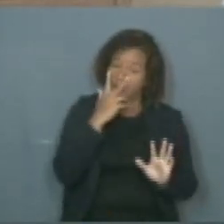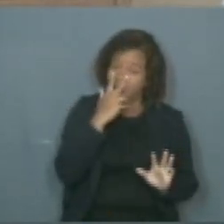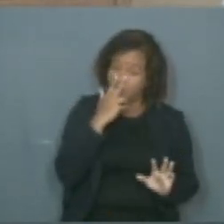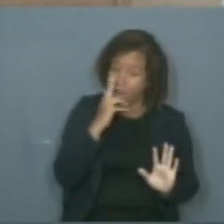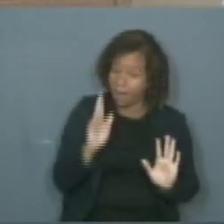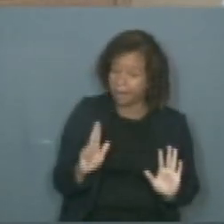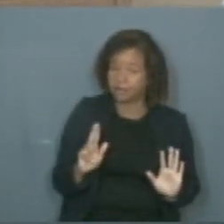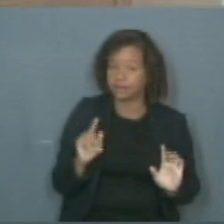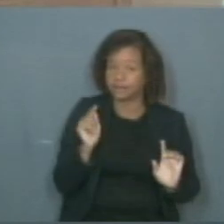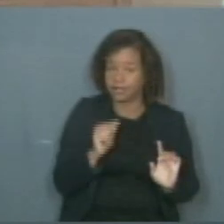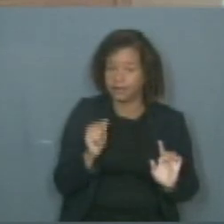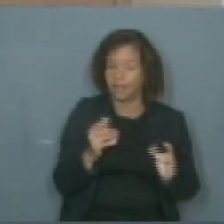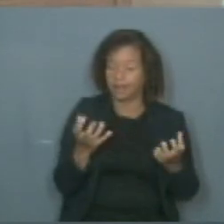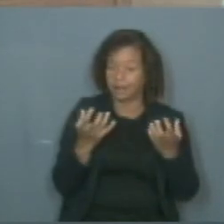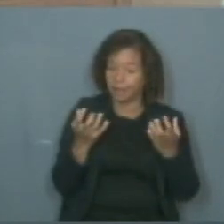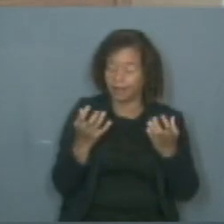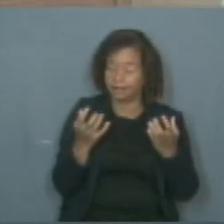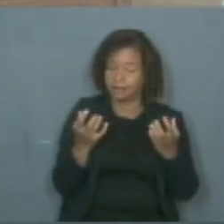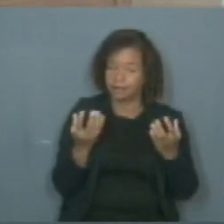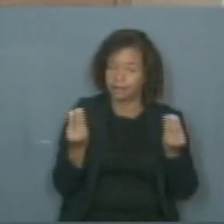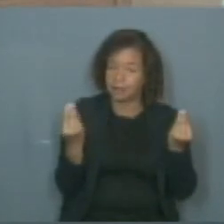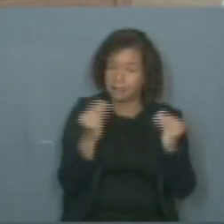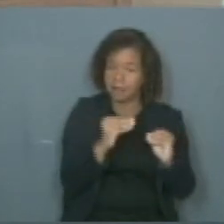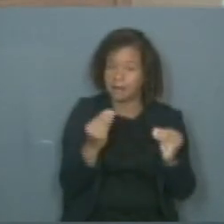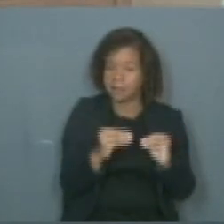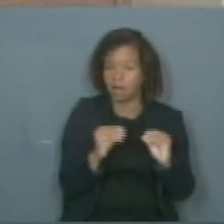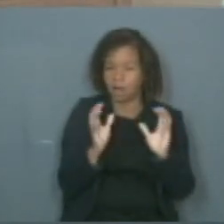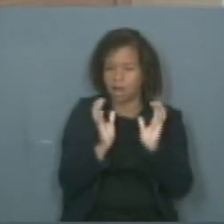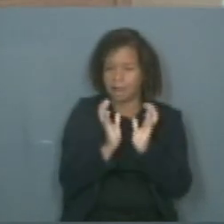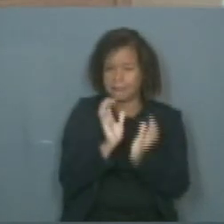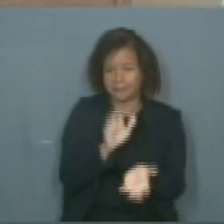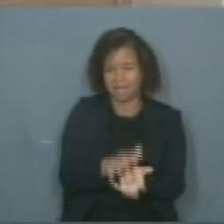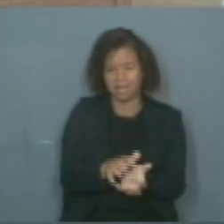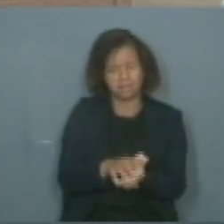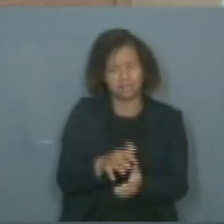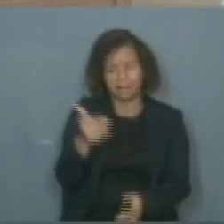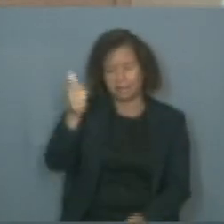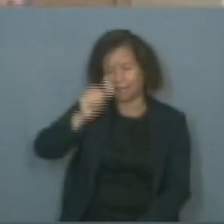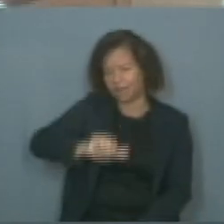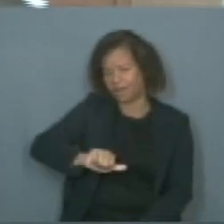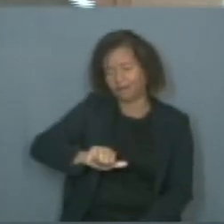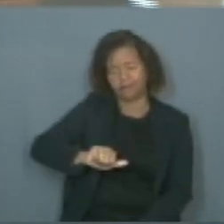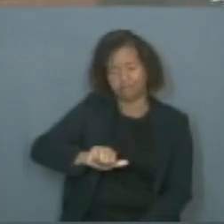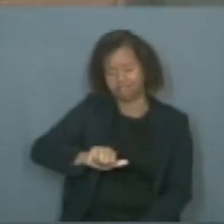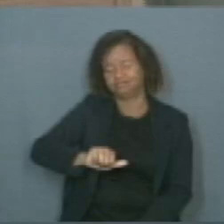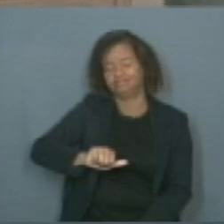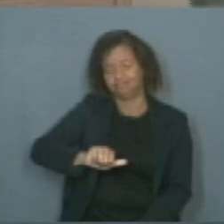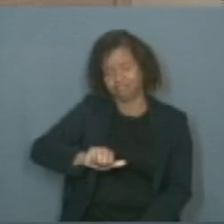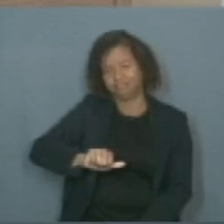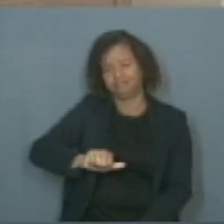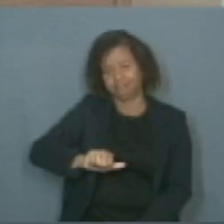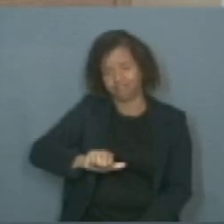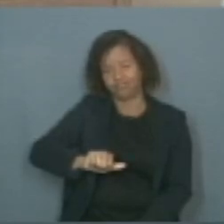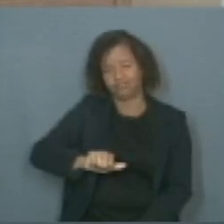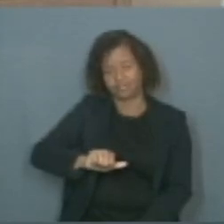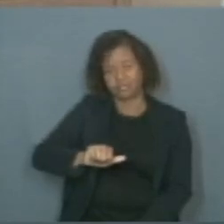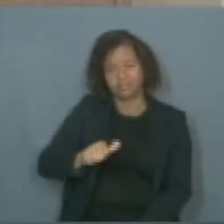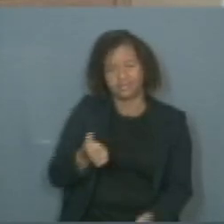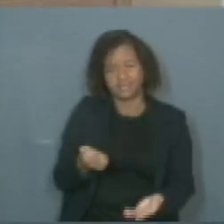hub, da maneira que quer ser colocado aqui em Pernambuco, só vai prejudicar mais a questão